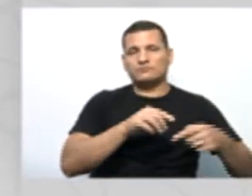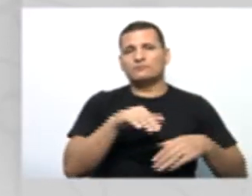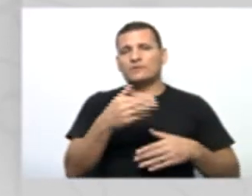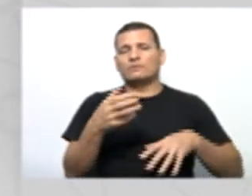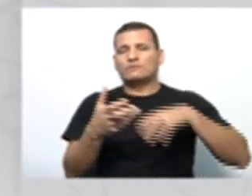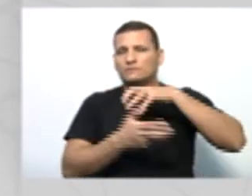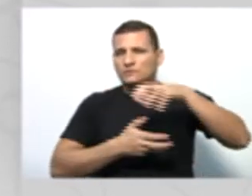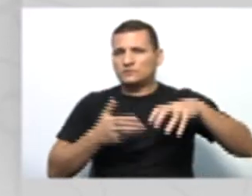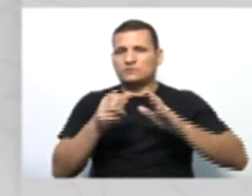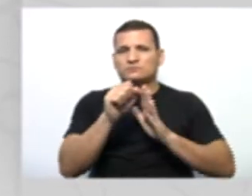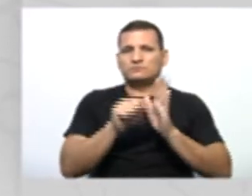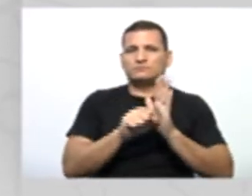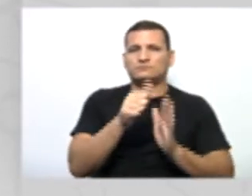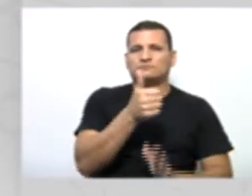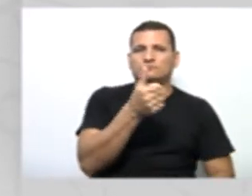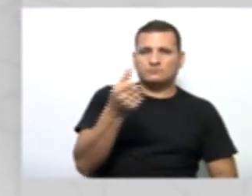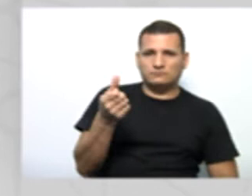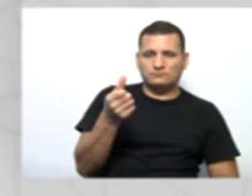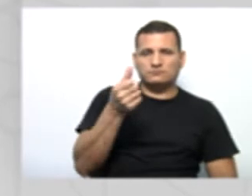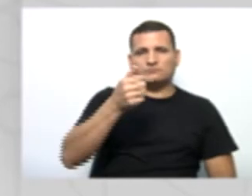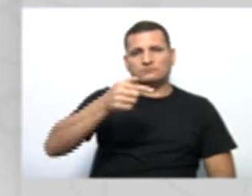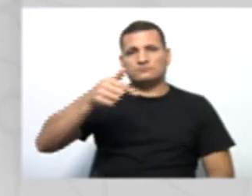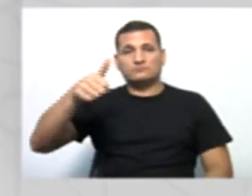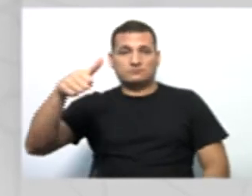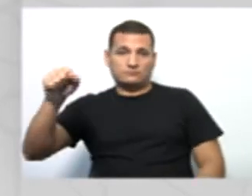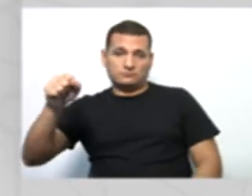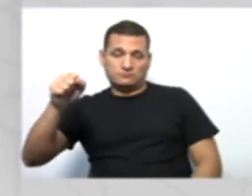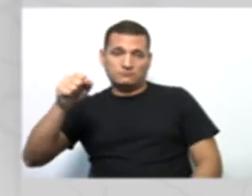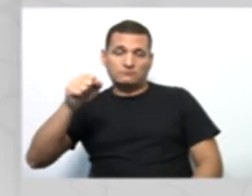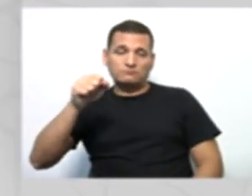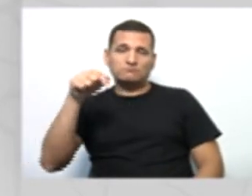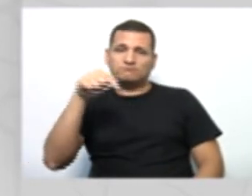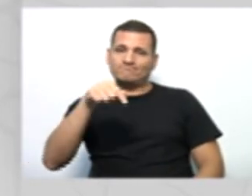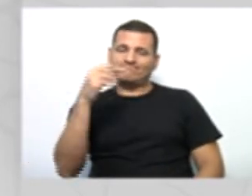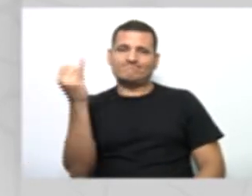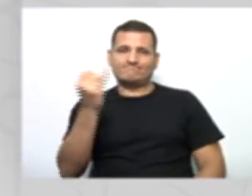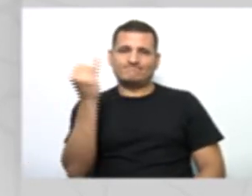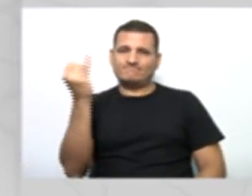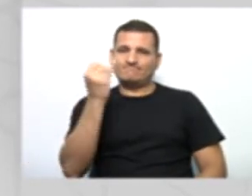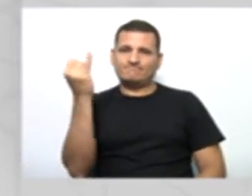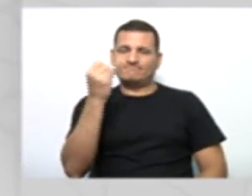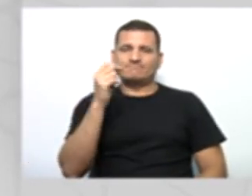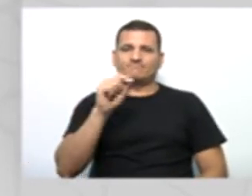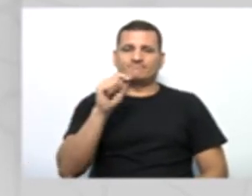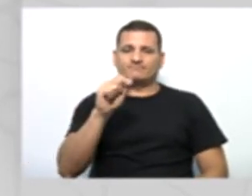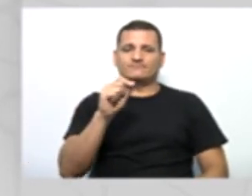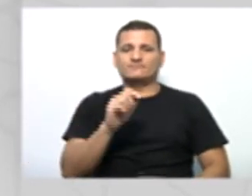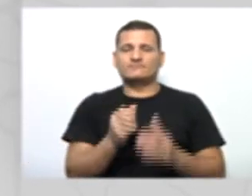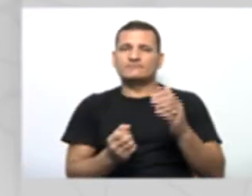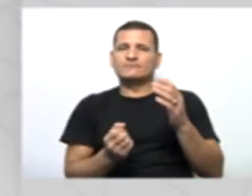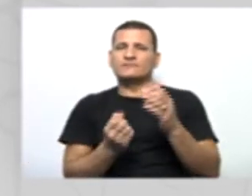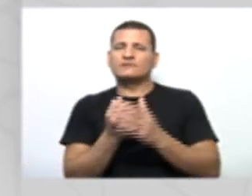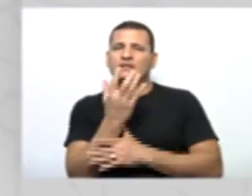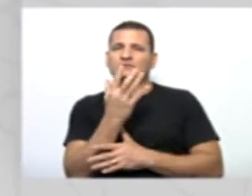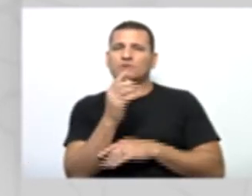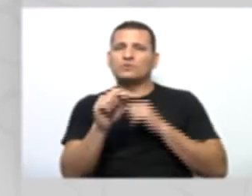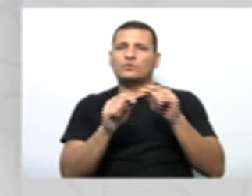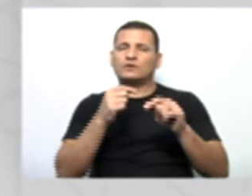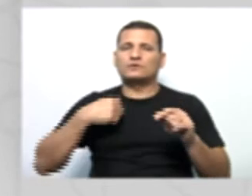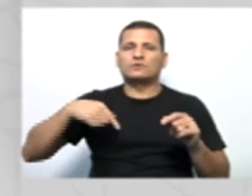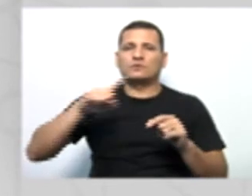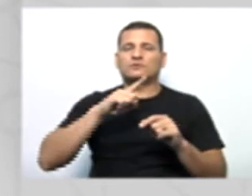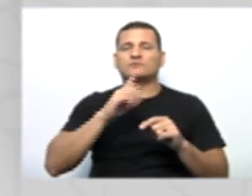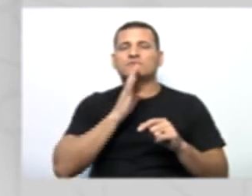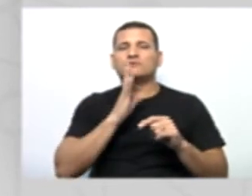século 16, 17, 18, eles foram fundamentais para a construção daquilo que nós chamamos de